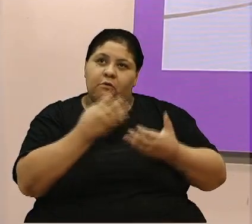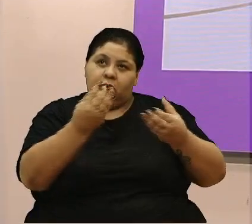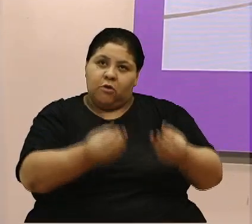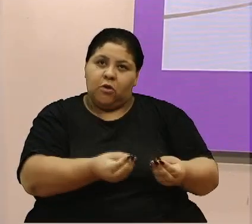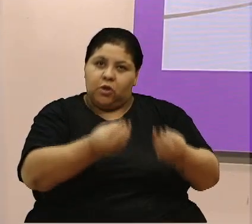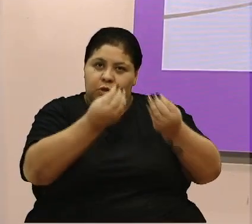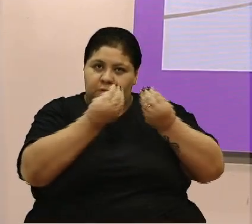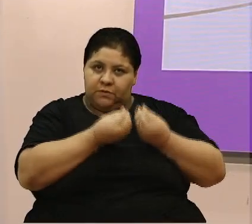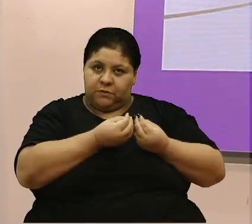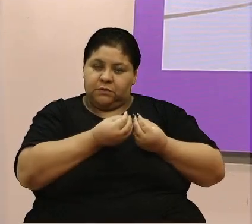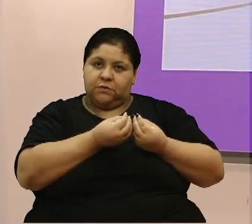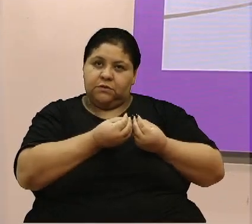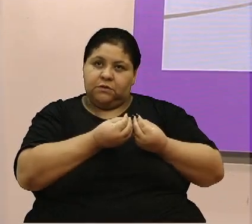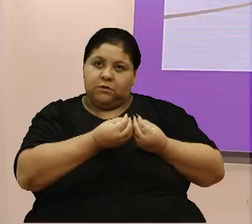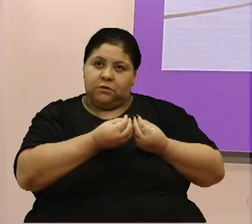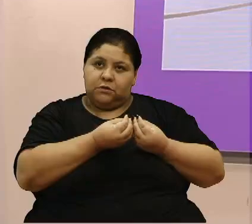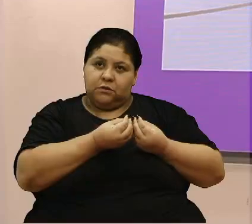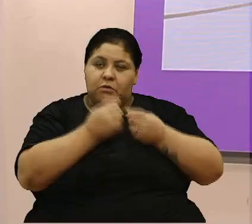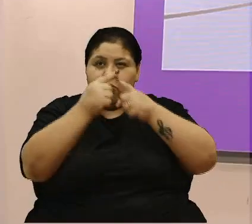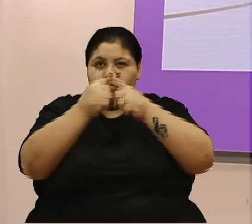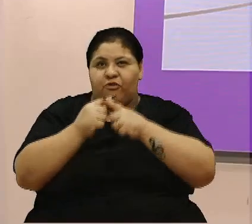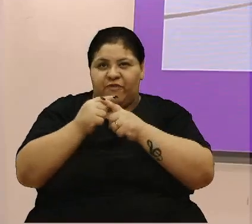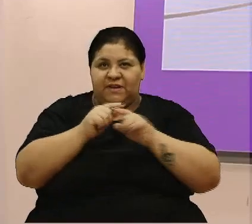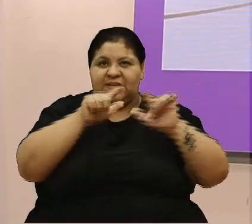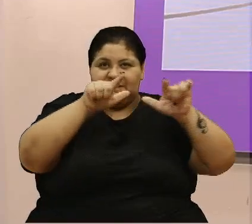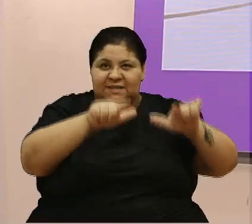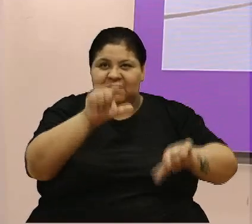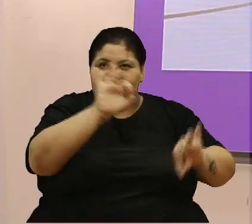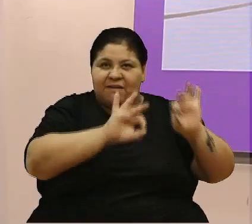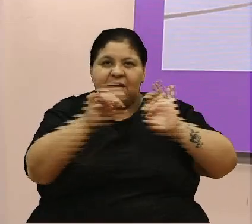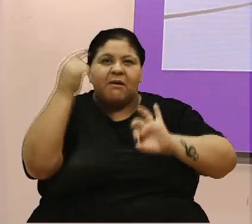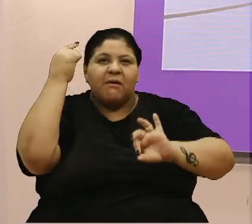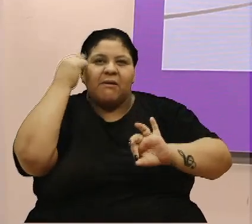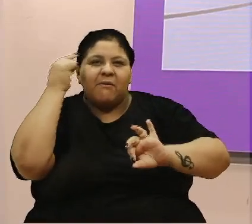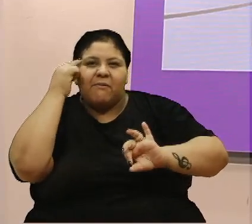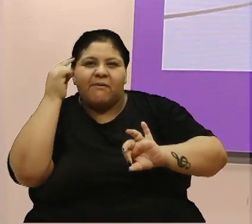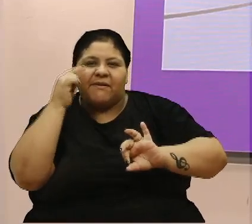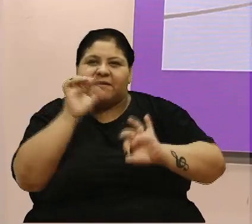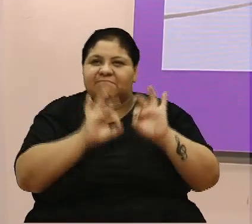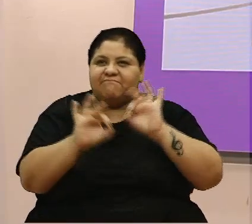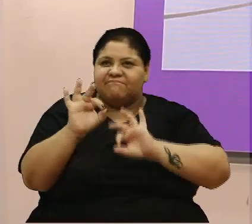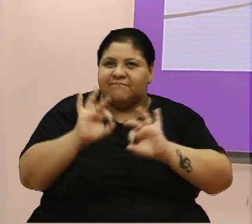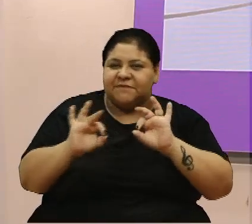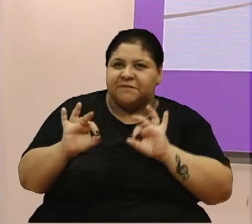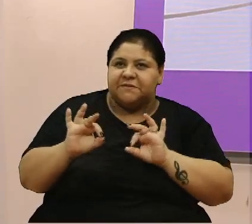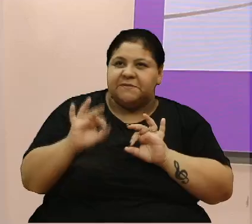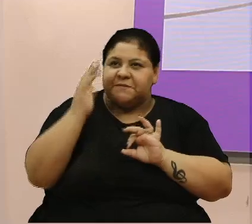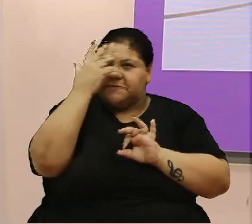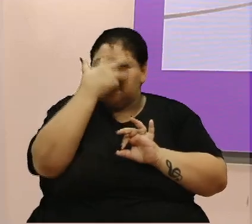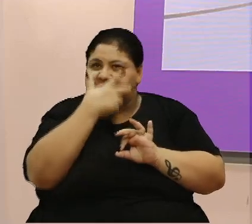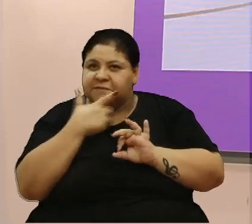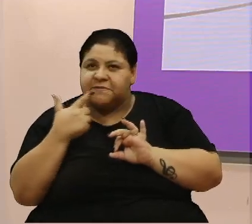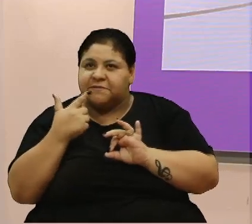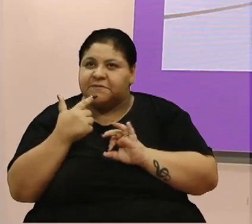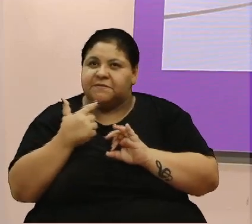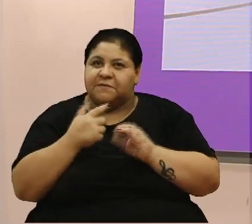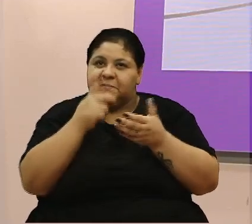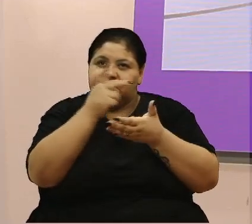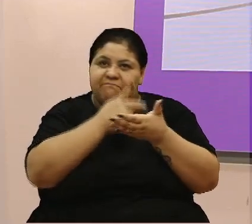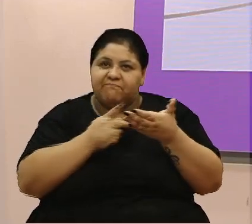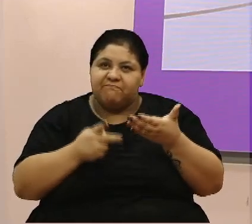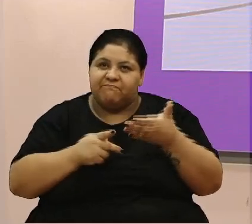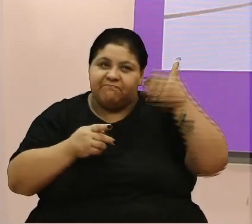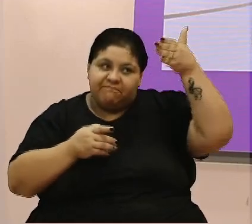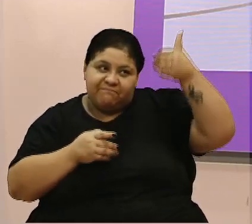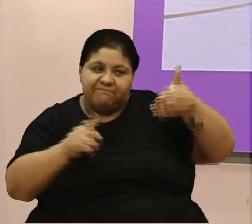doadoras por vez, nessa salinha que foi toda pensada, projetada, né? Que está linda com essa ilustração na parede.